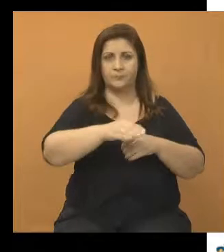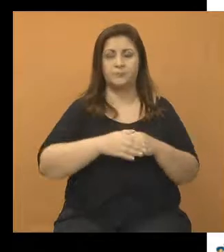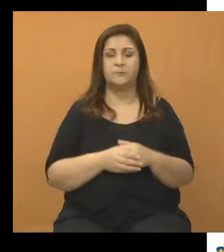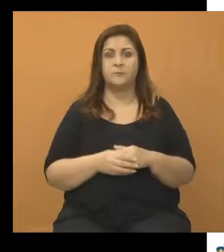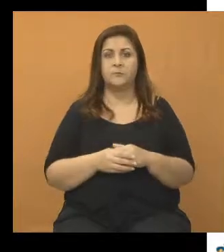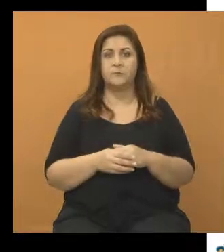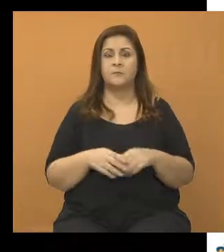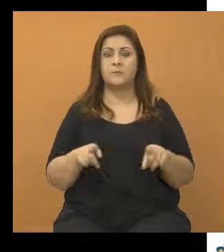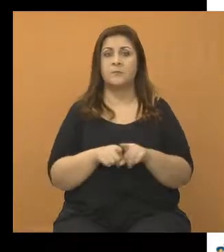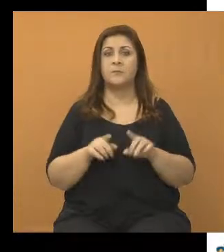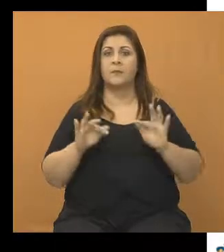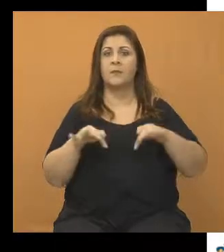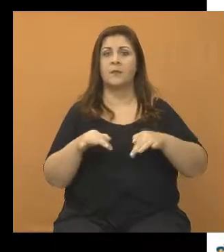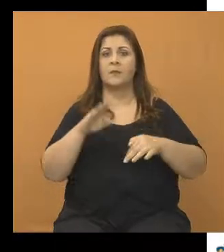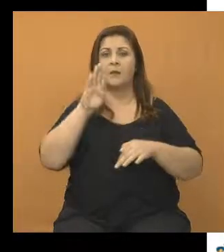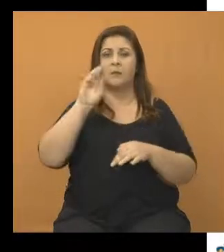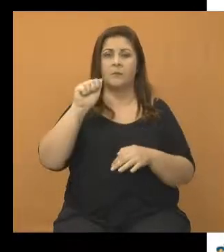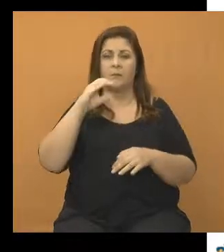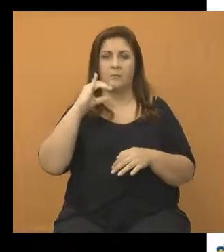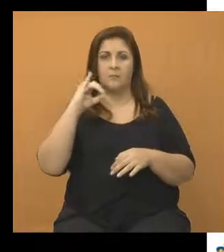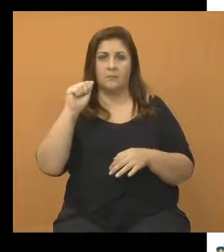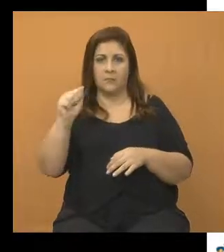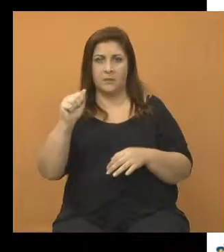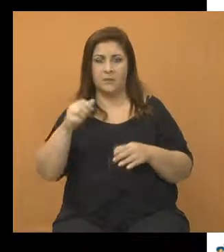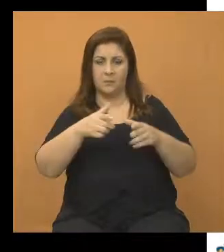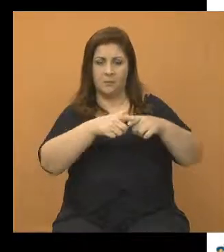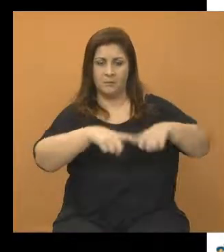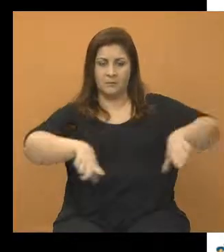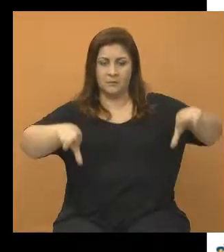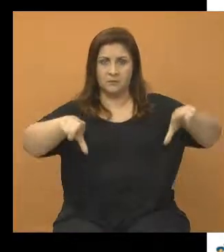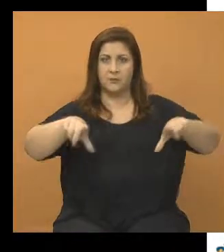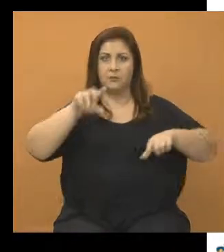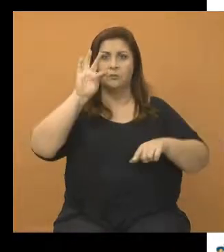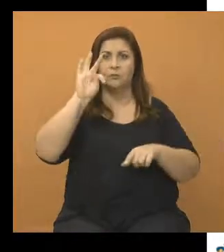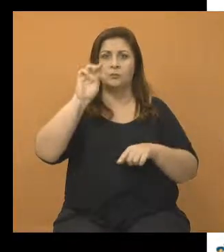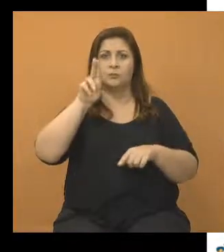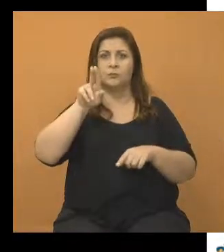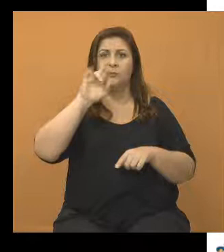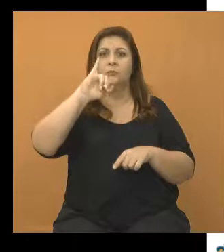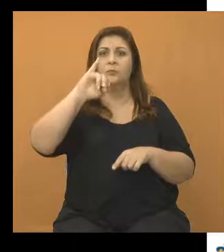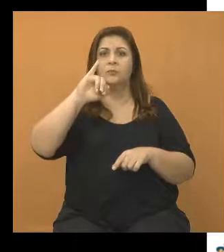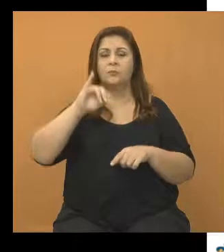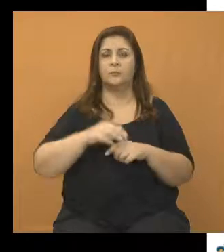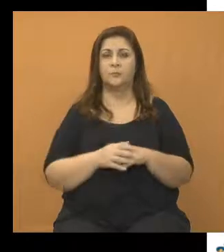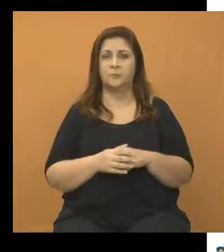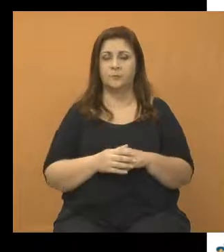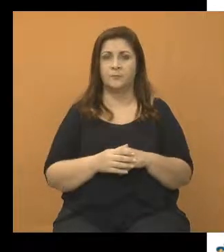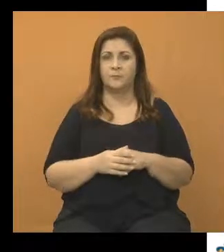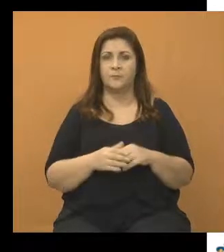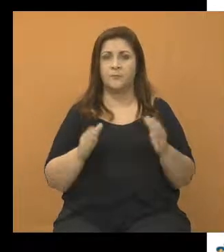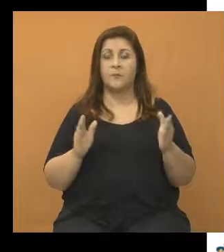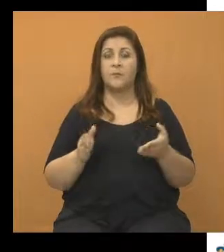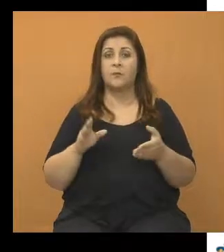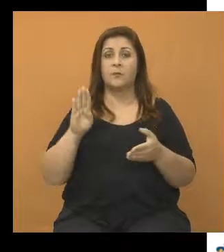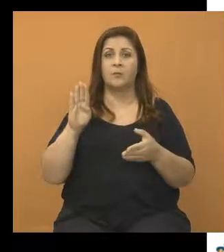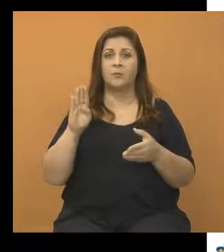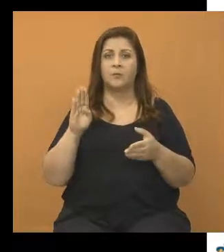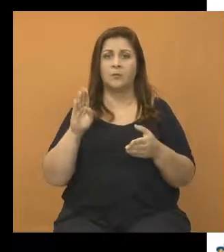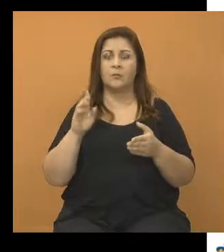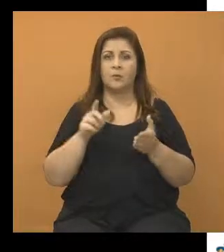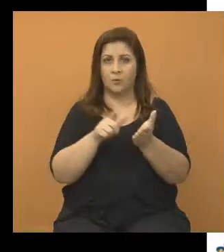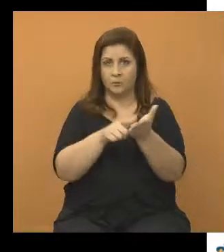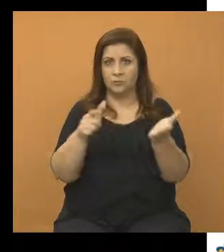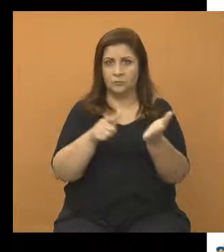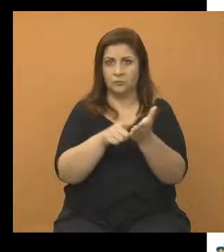finalização de obras da Bacia do Turi. Né, hoje, no boletim do município, hoje saiu